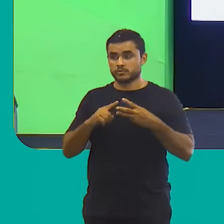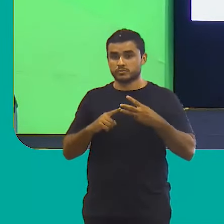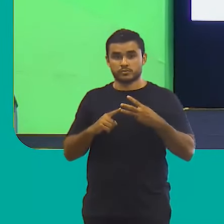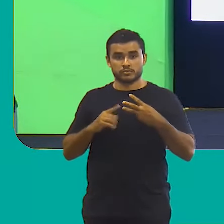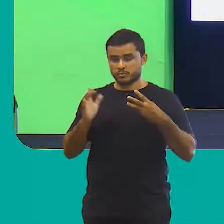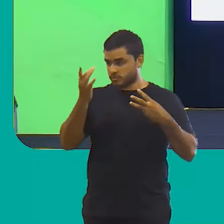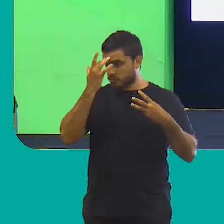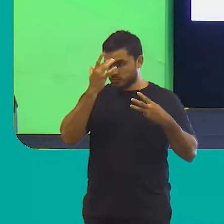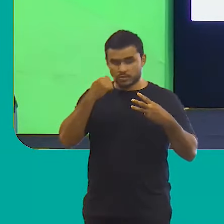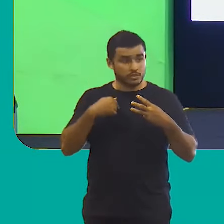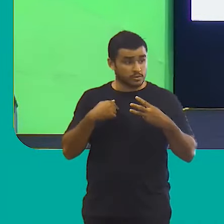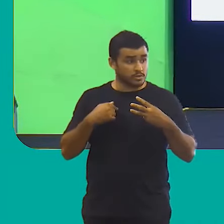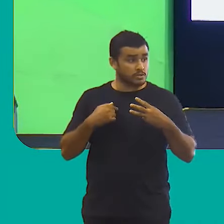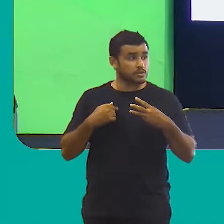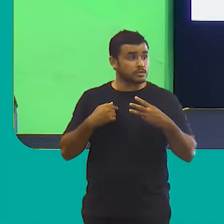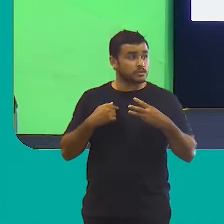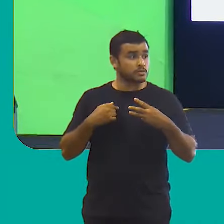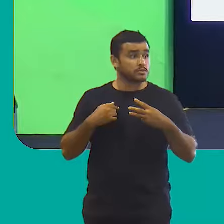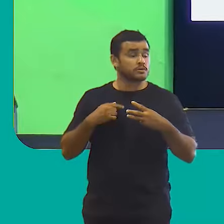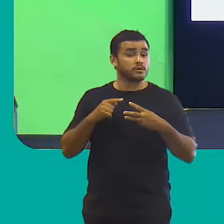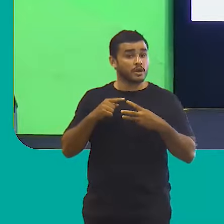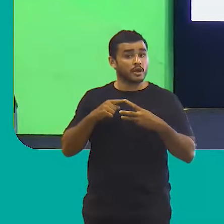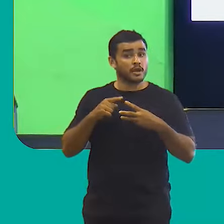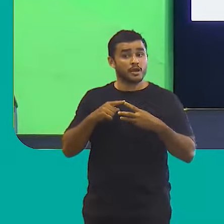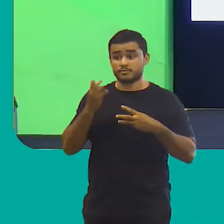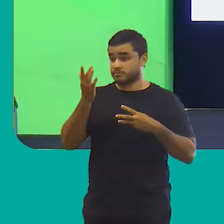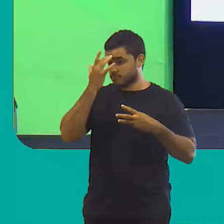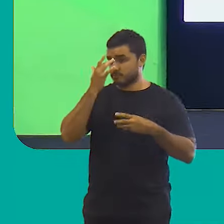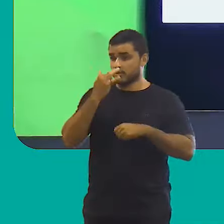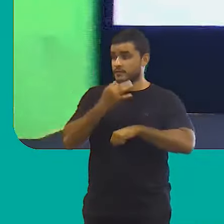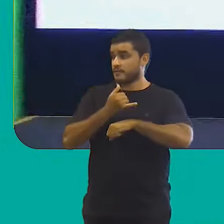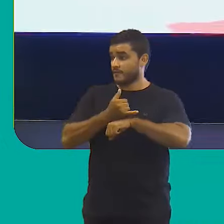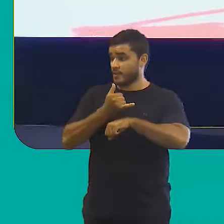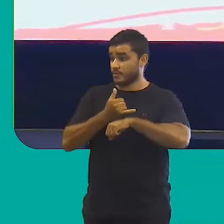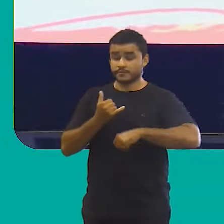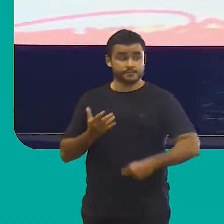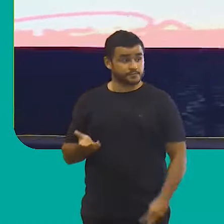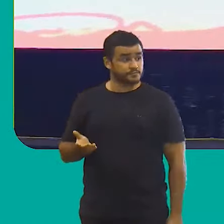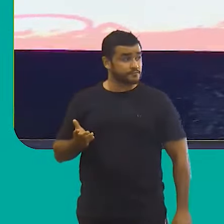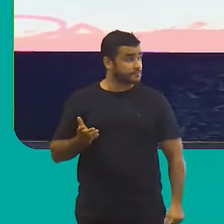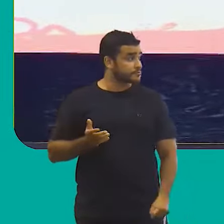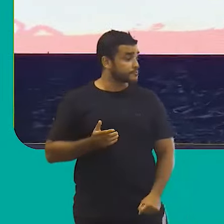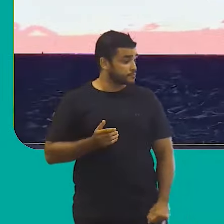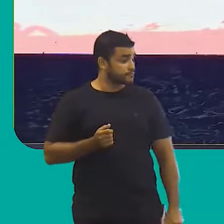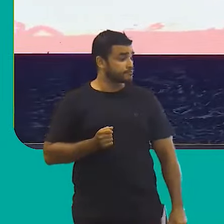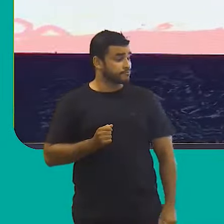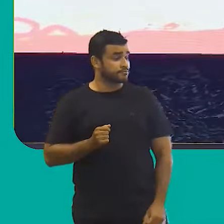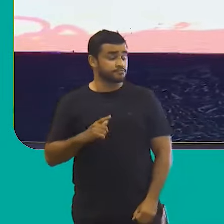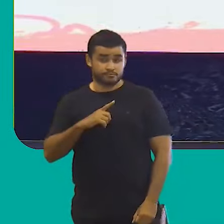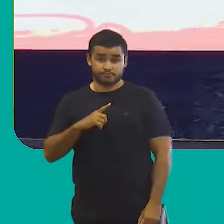eu. Mas ferro, a gente sabe, né? E como o aço tem ferro,